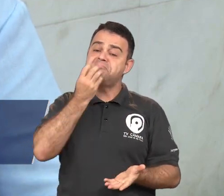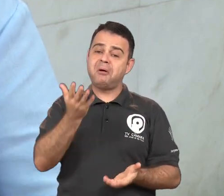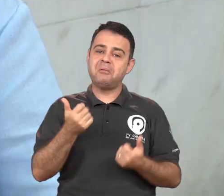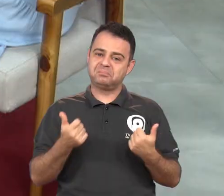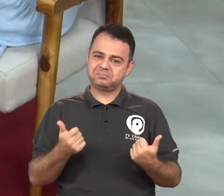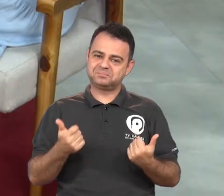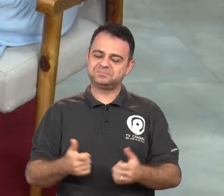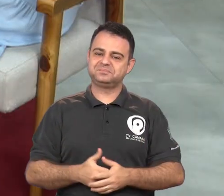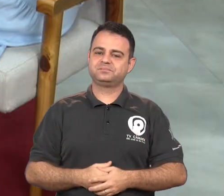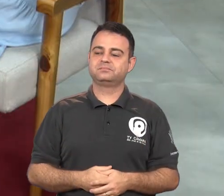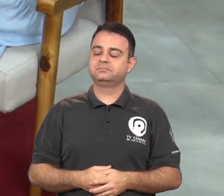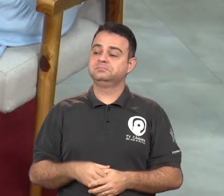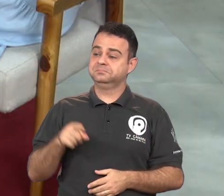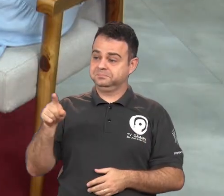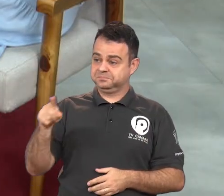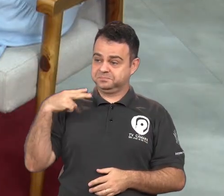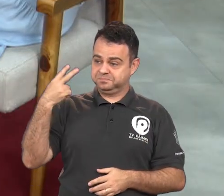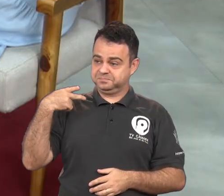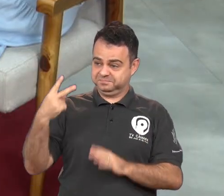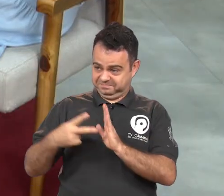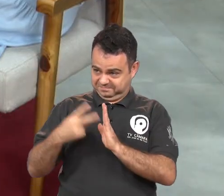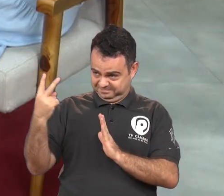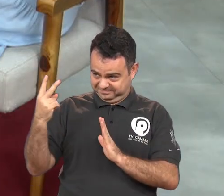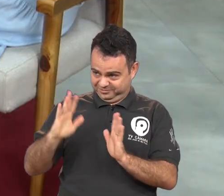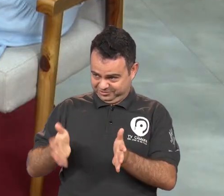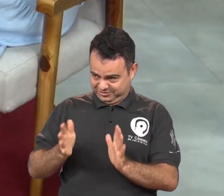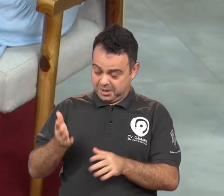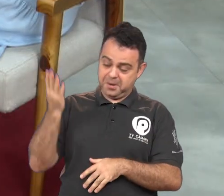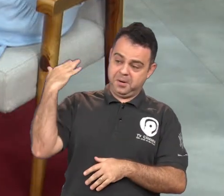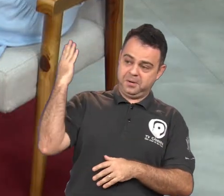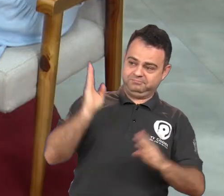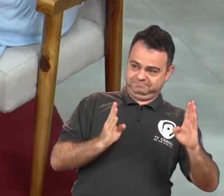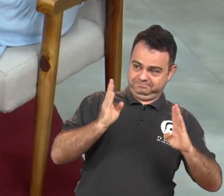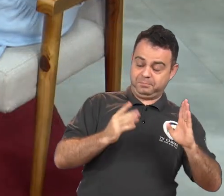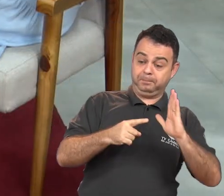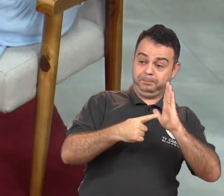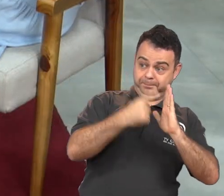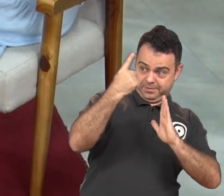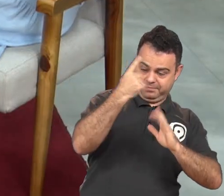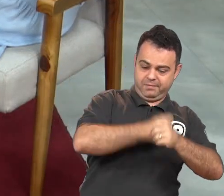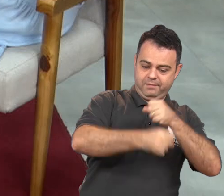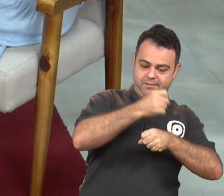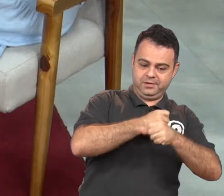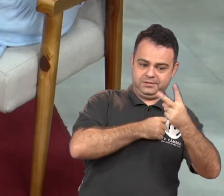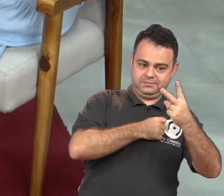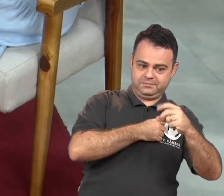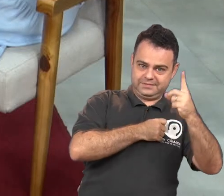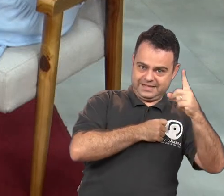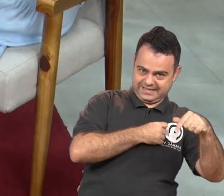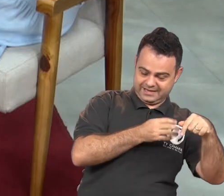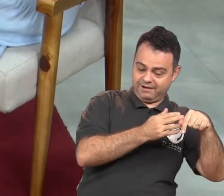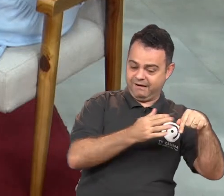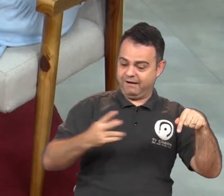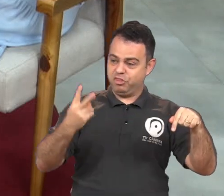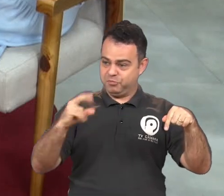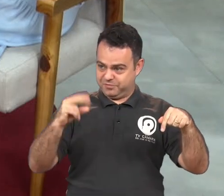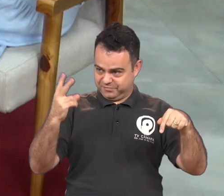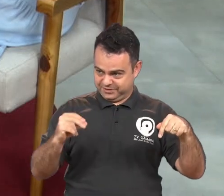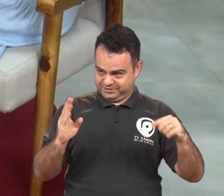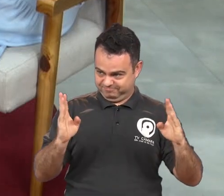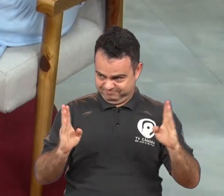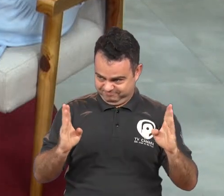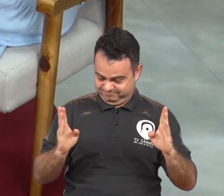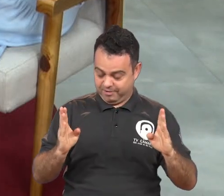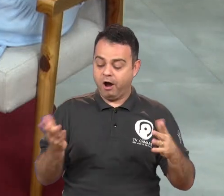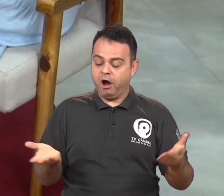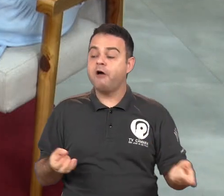bom. Vereadora, este é o segundo mandato da senhora. O primeiro foi em 2017, 2017 a 2020.